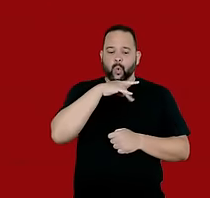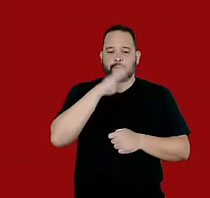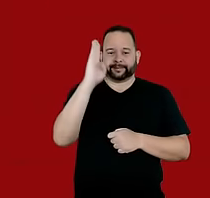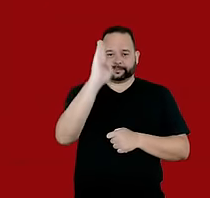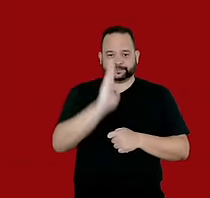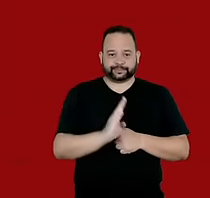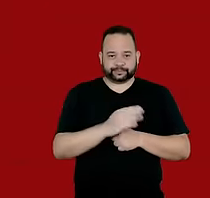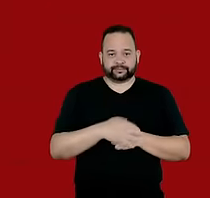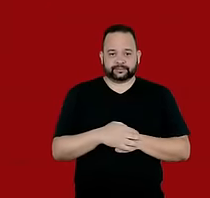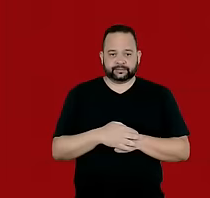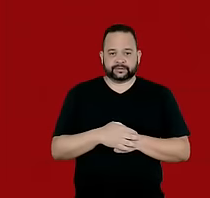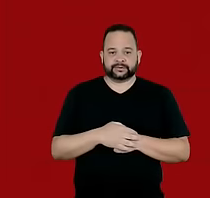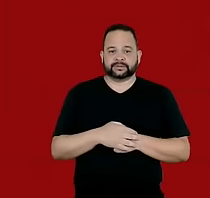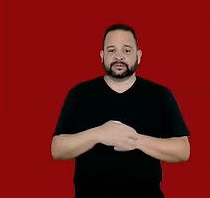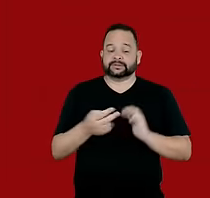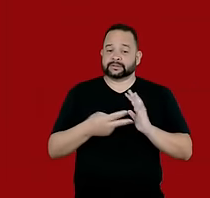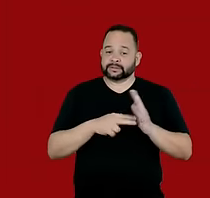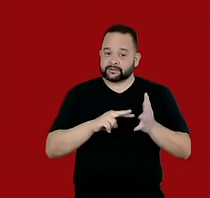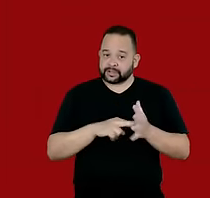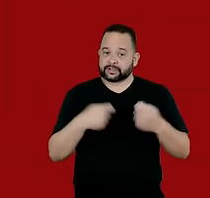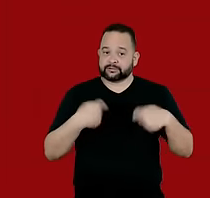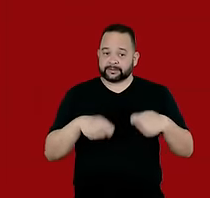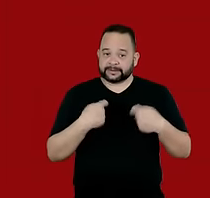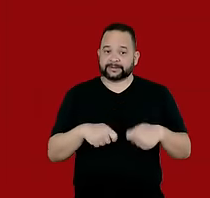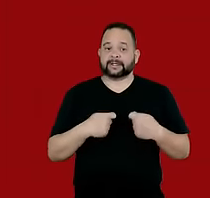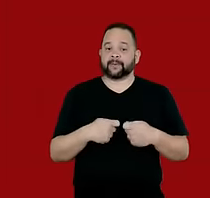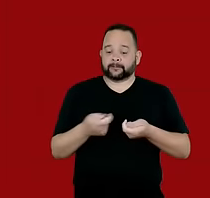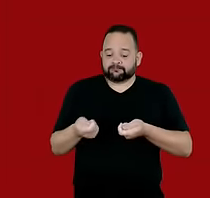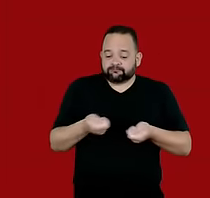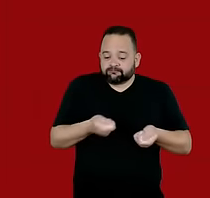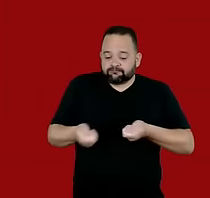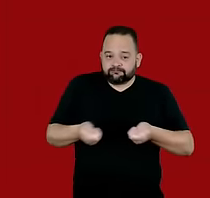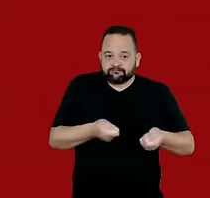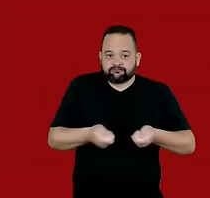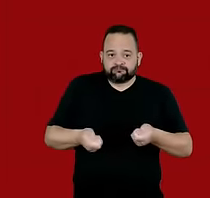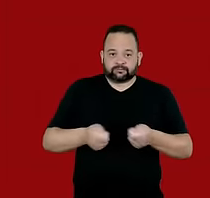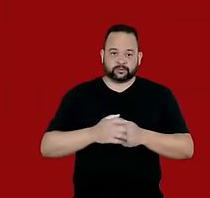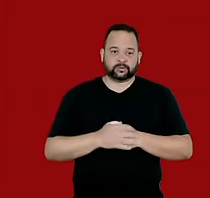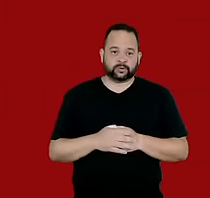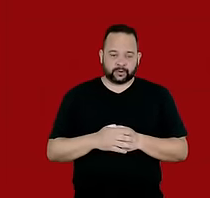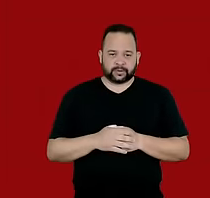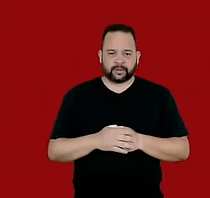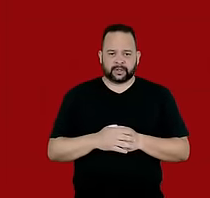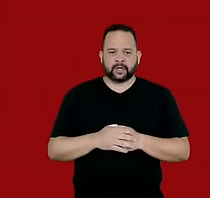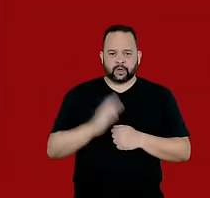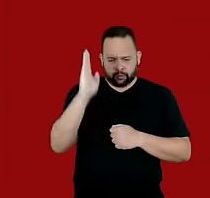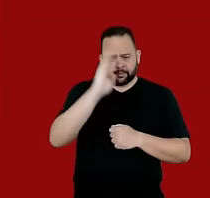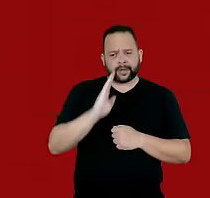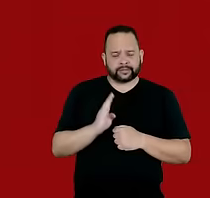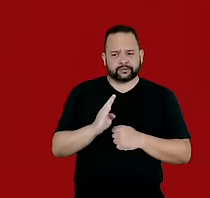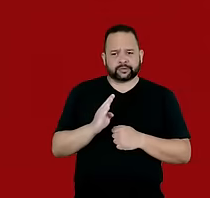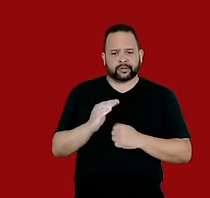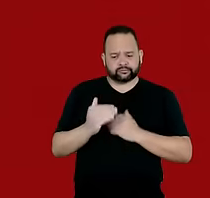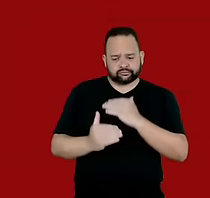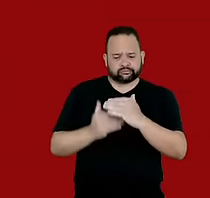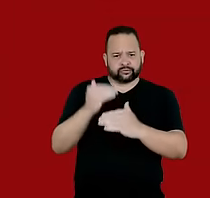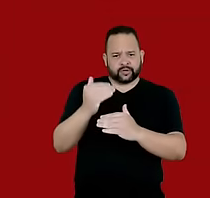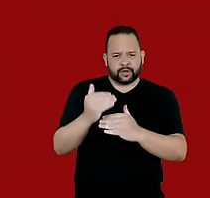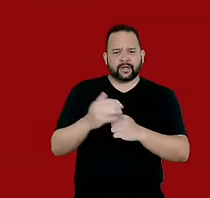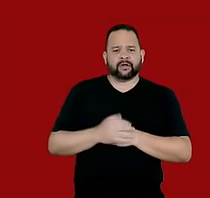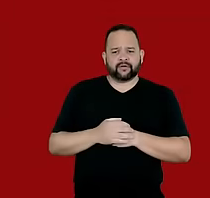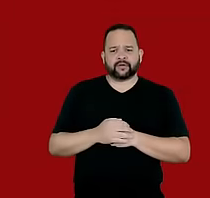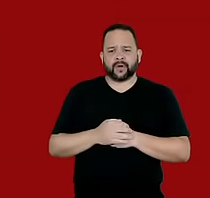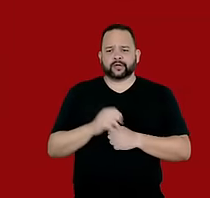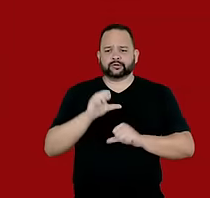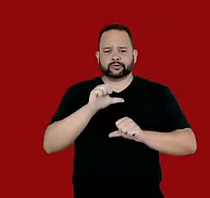dever de casa porque como a liquidez vai apertar tá você tem que se destacar e o Brasil até tem se destacado o Brasil é um país que fez mais reformas do que grande parte dos seus